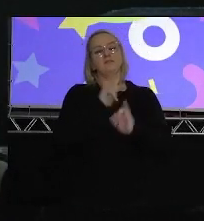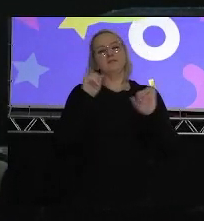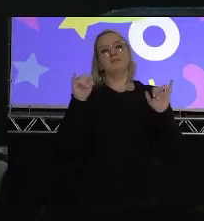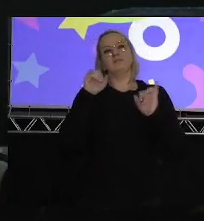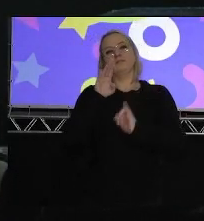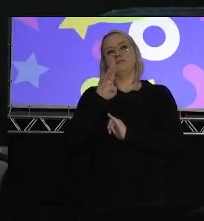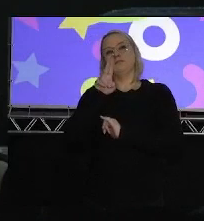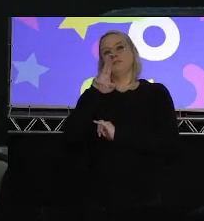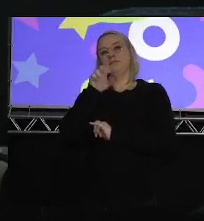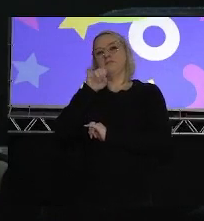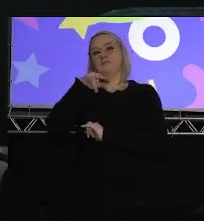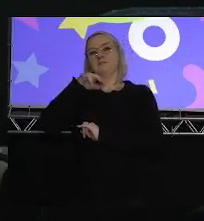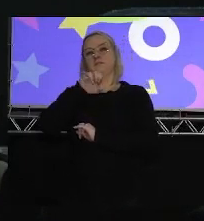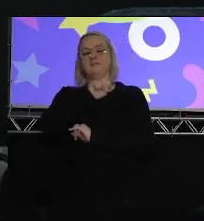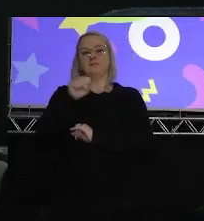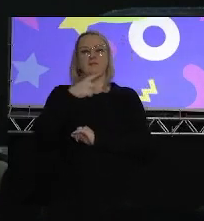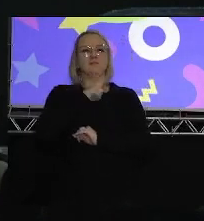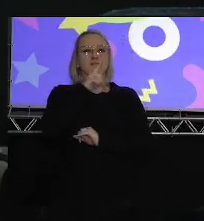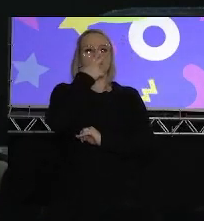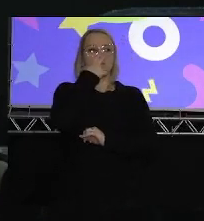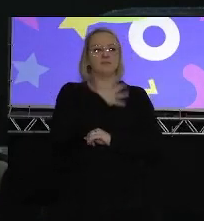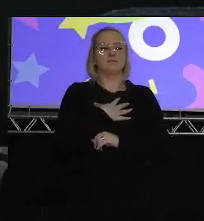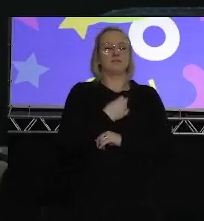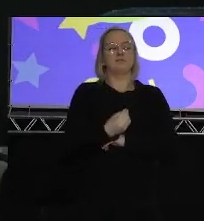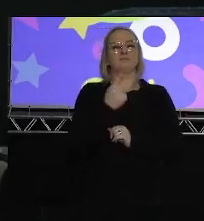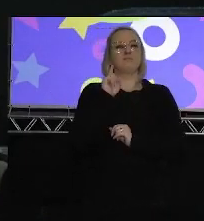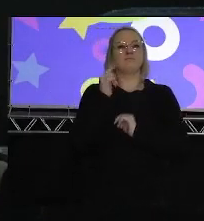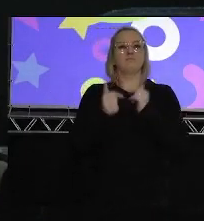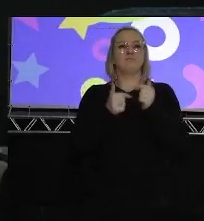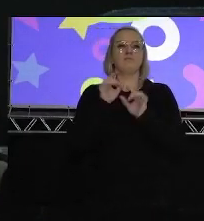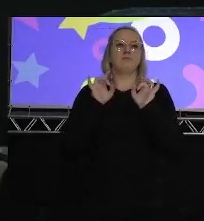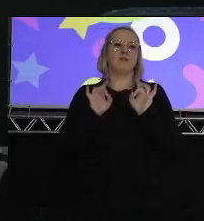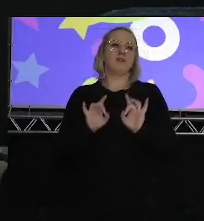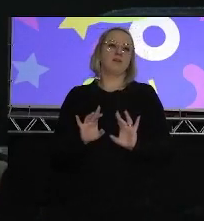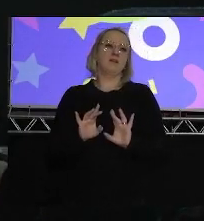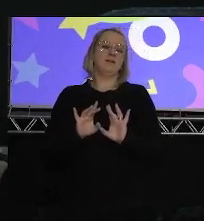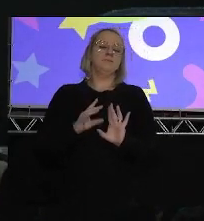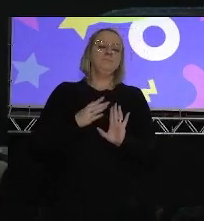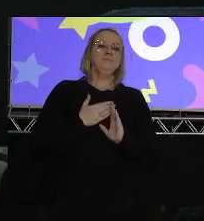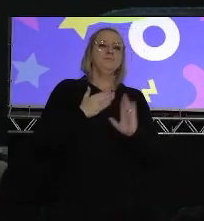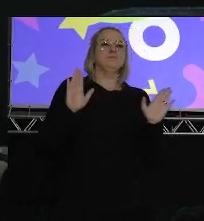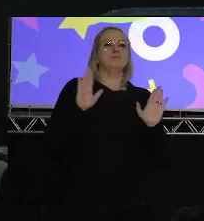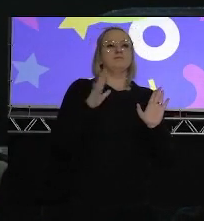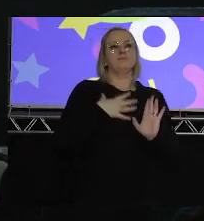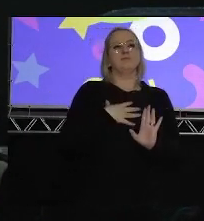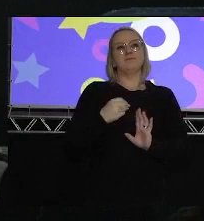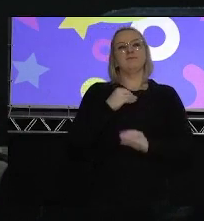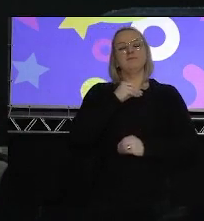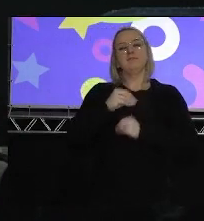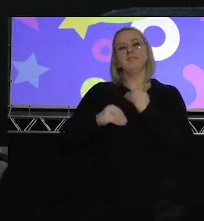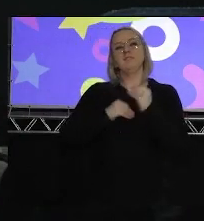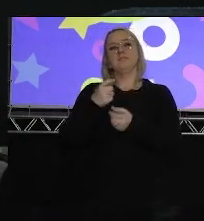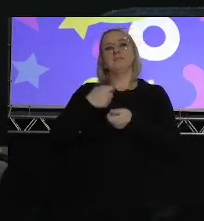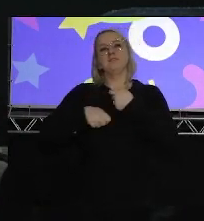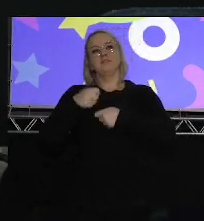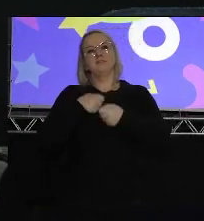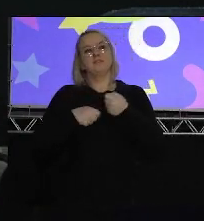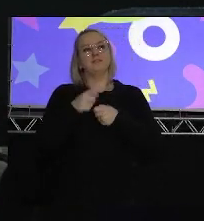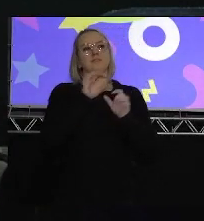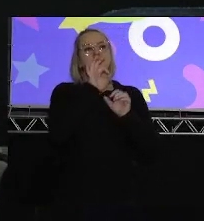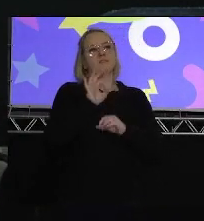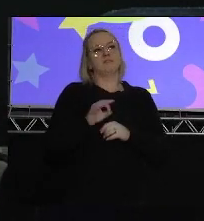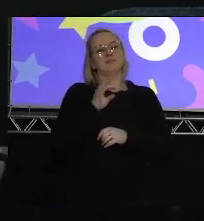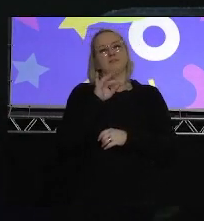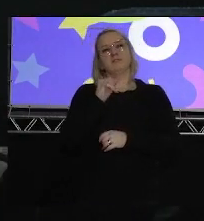era a abertura de uma filial, né? Então, não trabalhava só. Para abrir uma filial, a gente envolvia comercial, customer success,